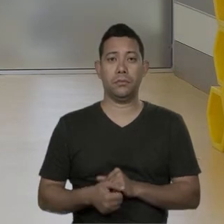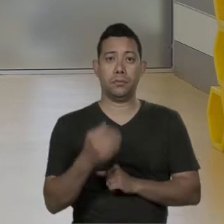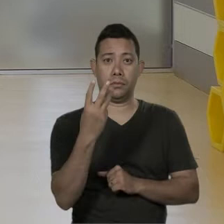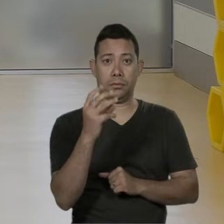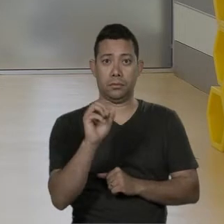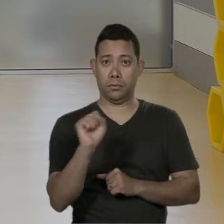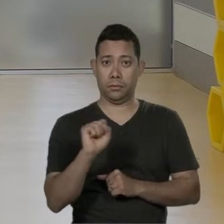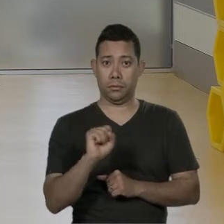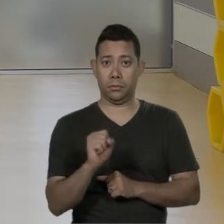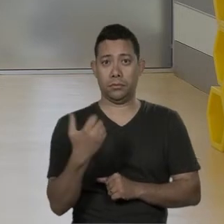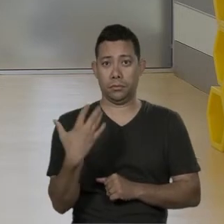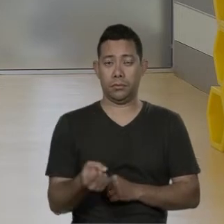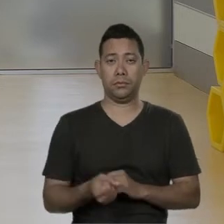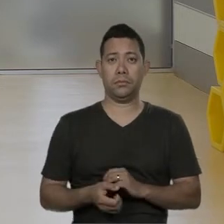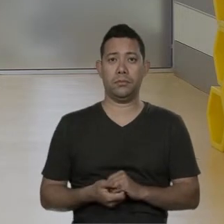Segundos, vem.